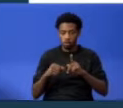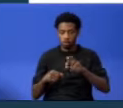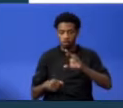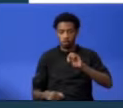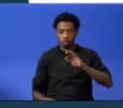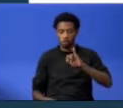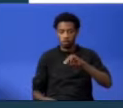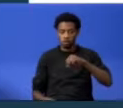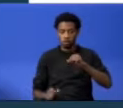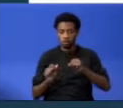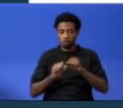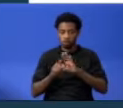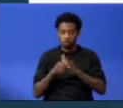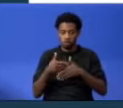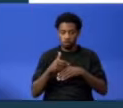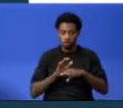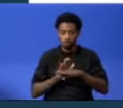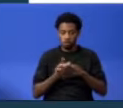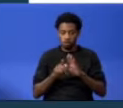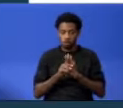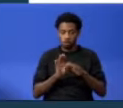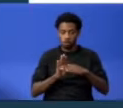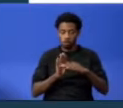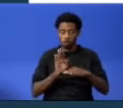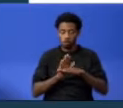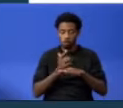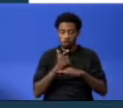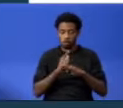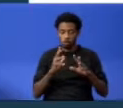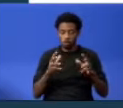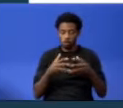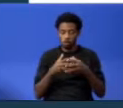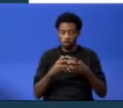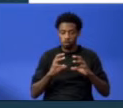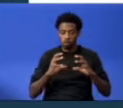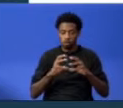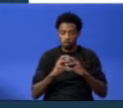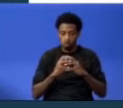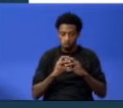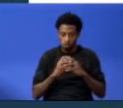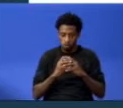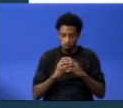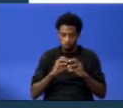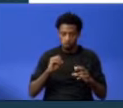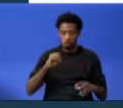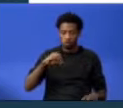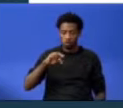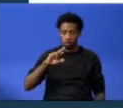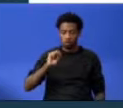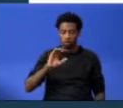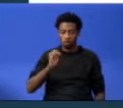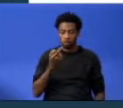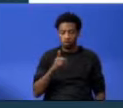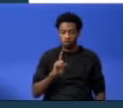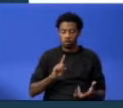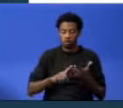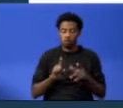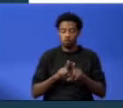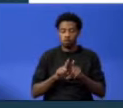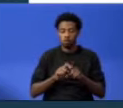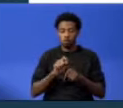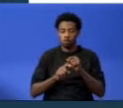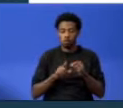que faz o processo da contração muscular acontecer. E na representação da figura, o que a gente tem nesse sarcômero? Ele